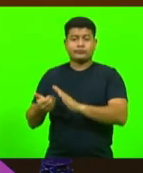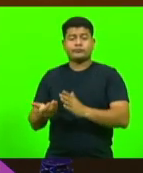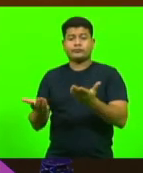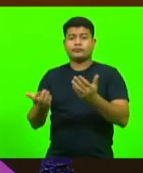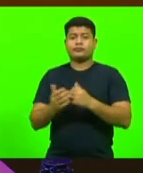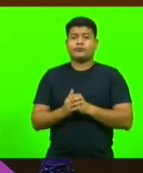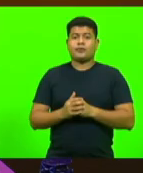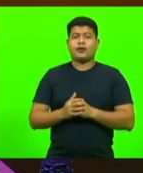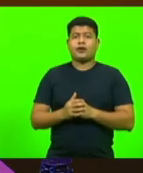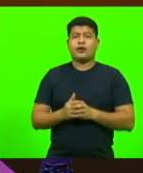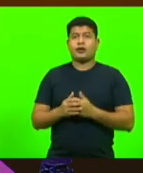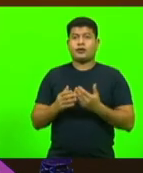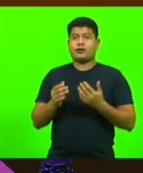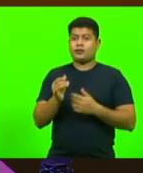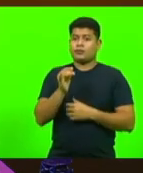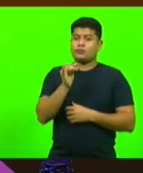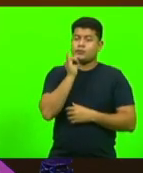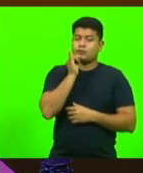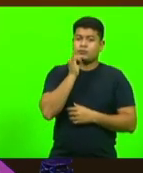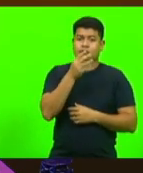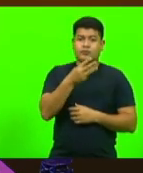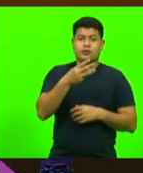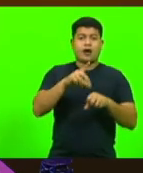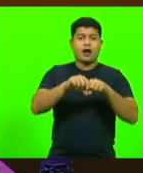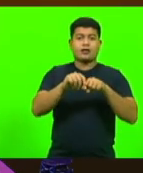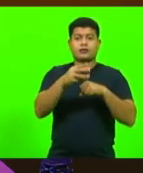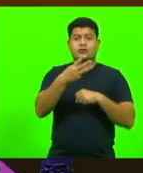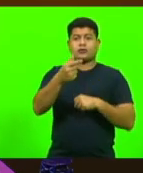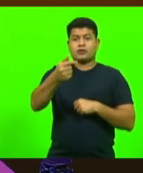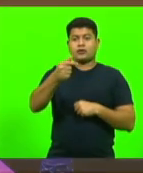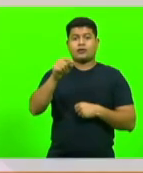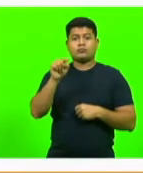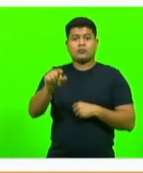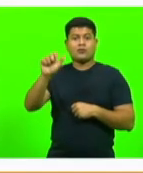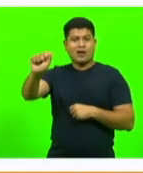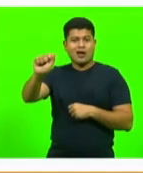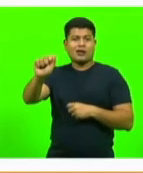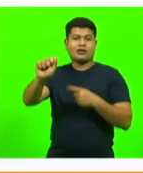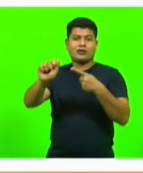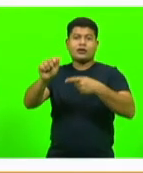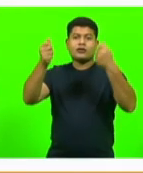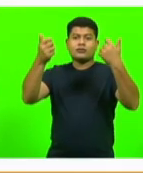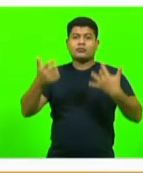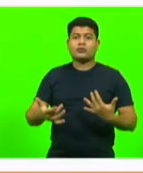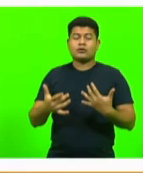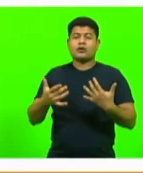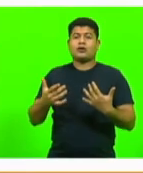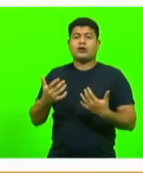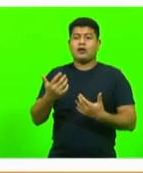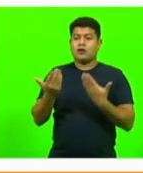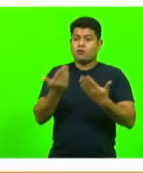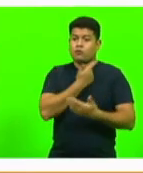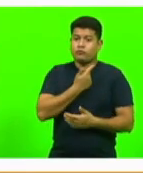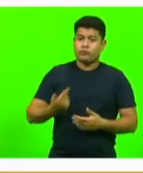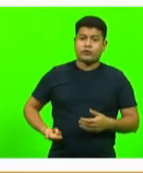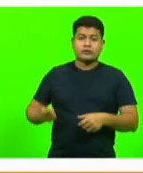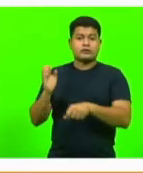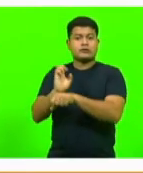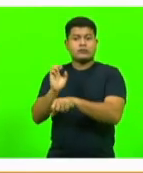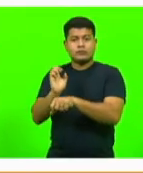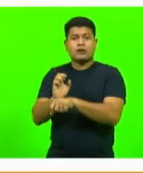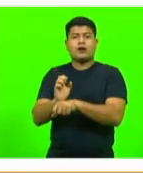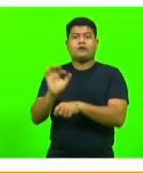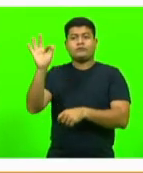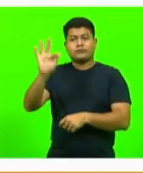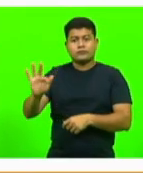artigo do 37 a que diz que a união estados Distrito Federal e municípios poderão firmar